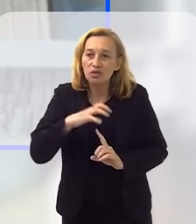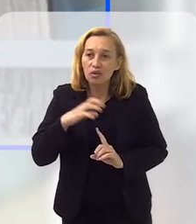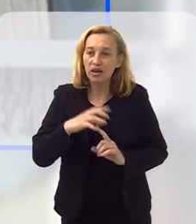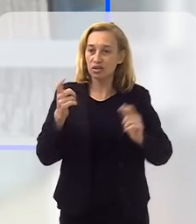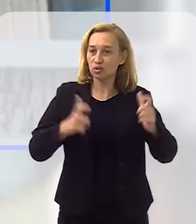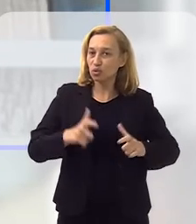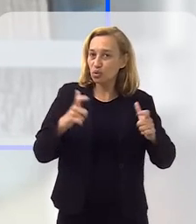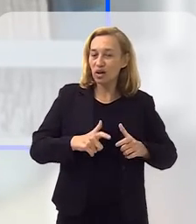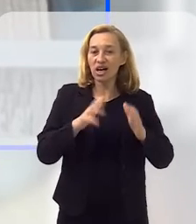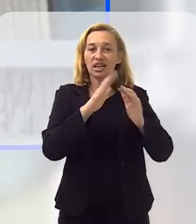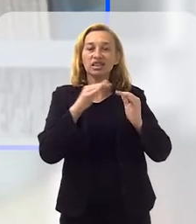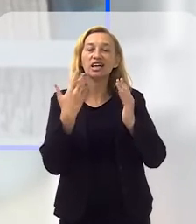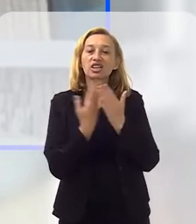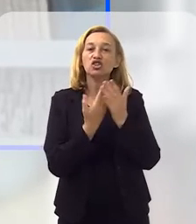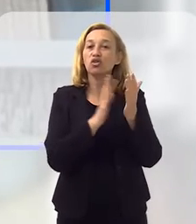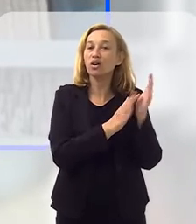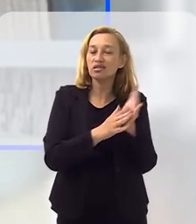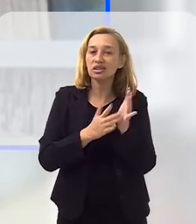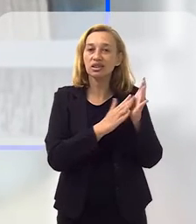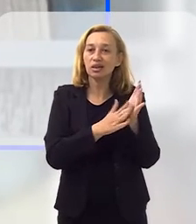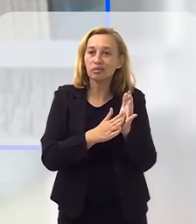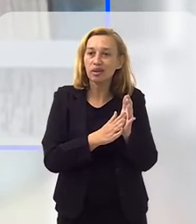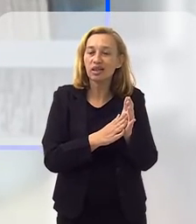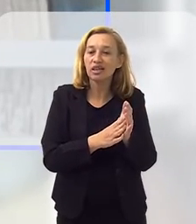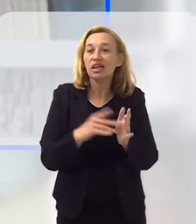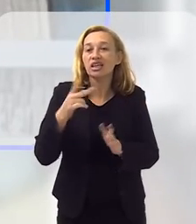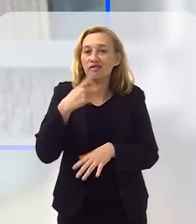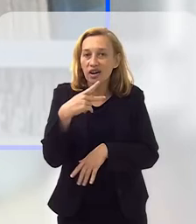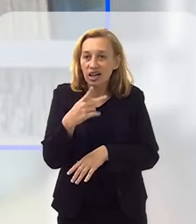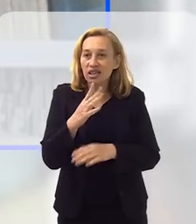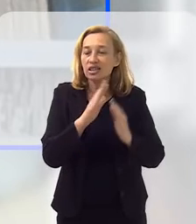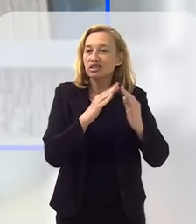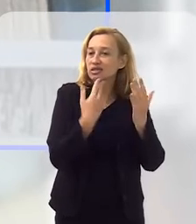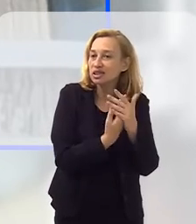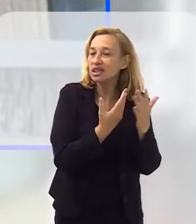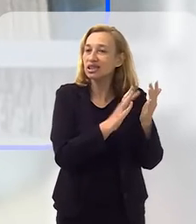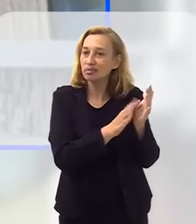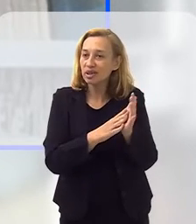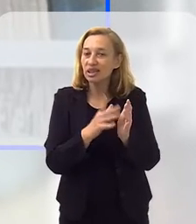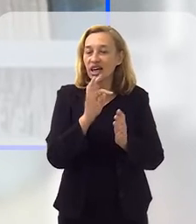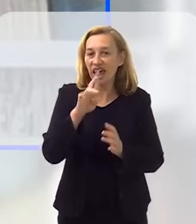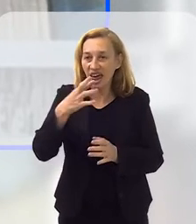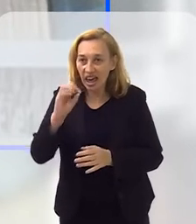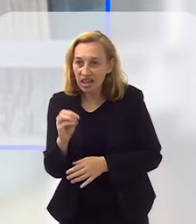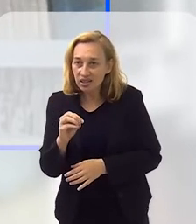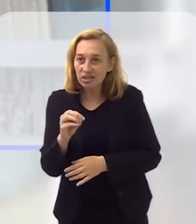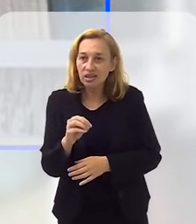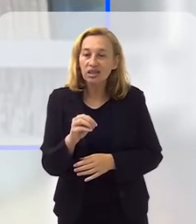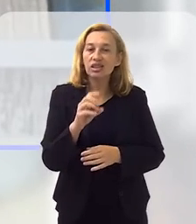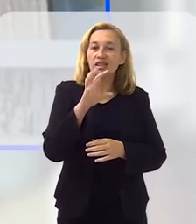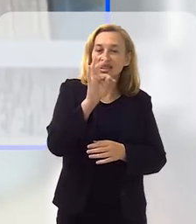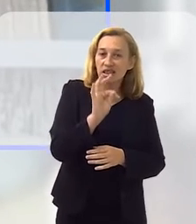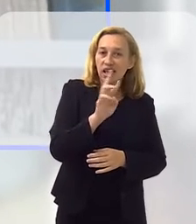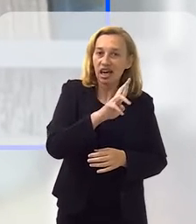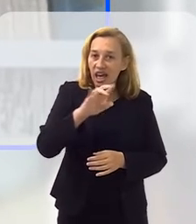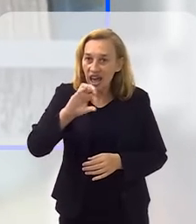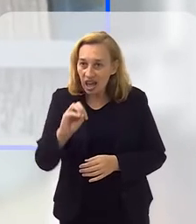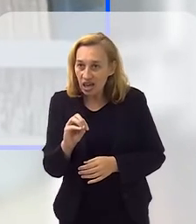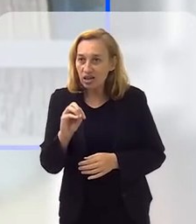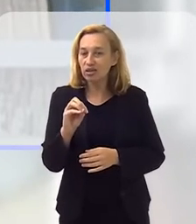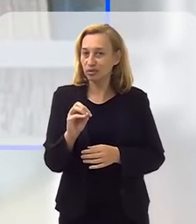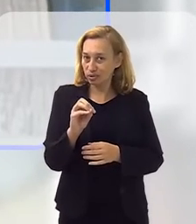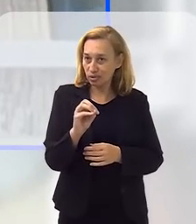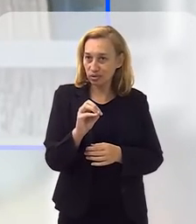dessa influência no ambiente das escolas de samba, aí a gente está falando de samba de enredo, a gente está falando de samba de